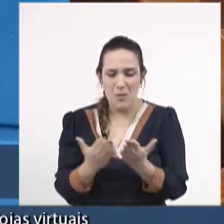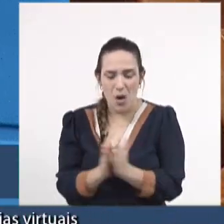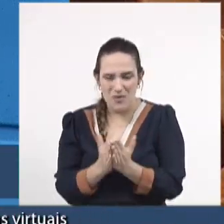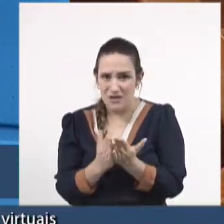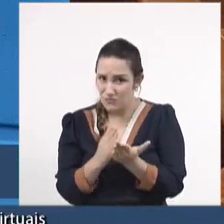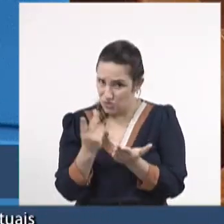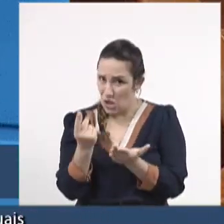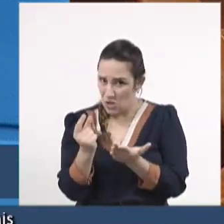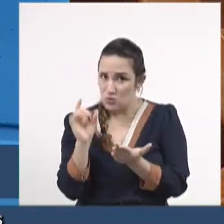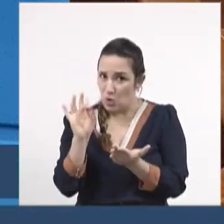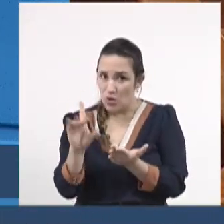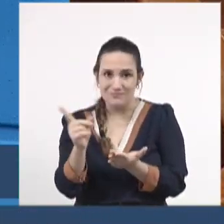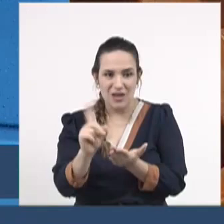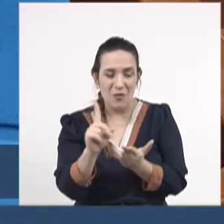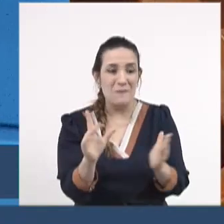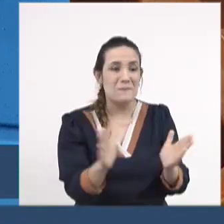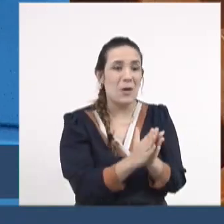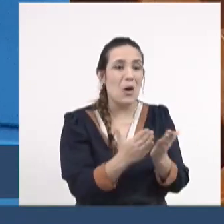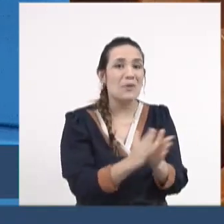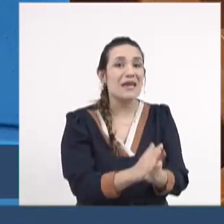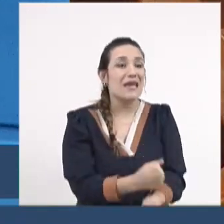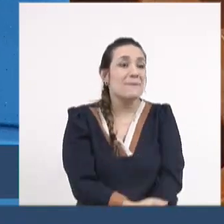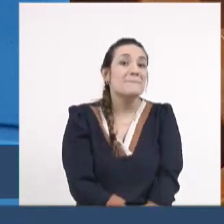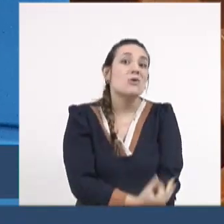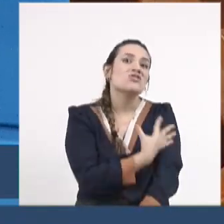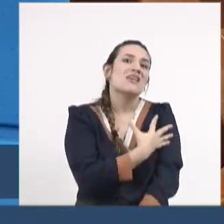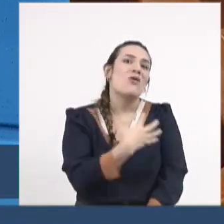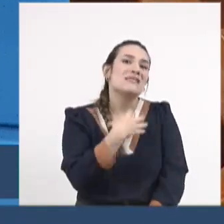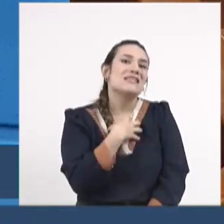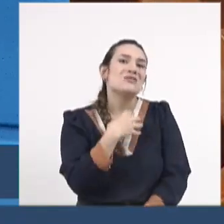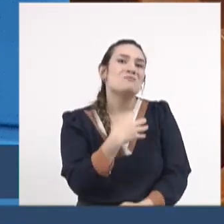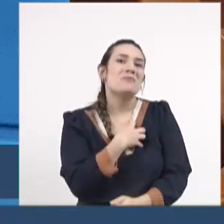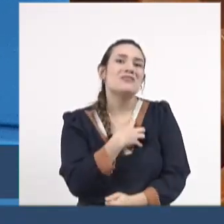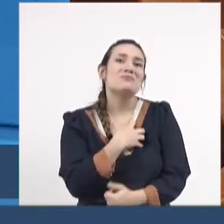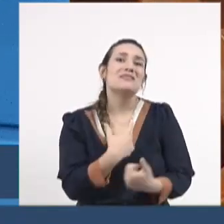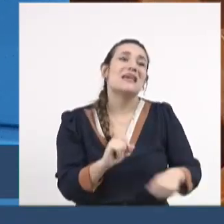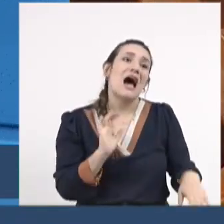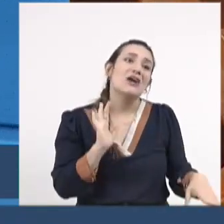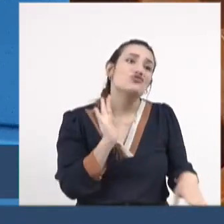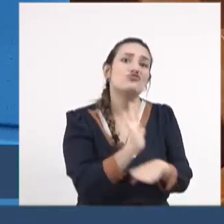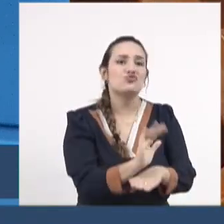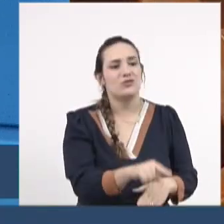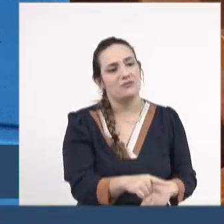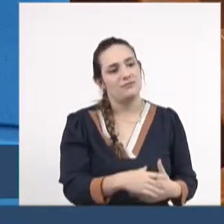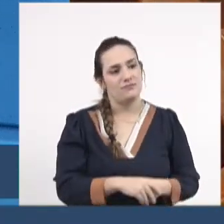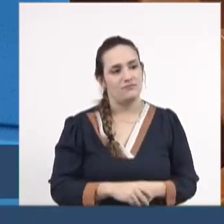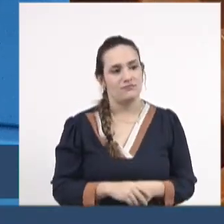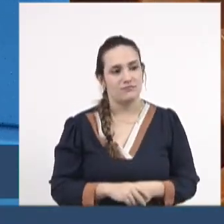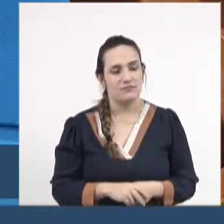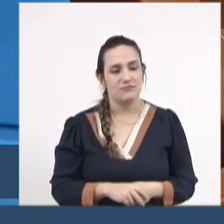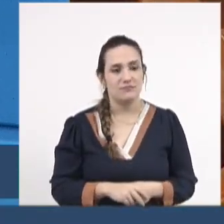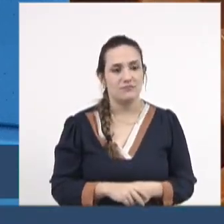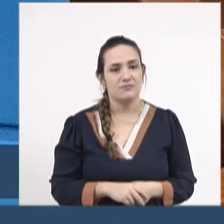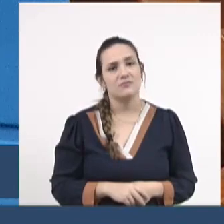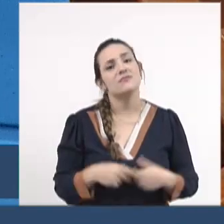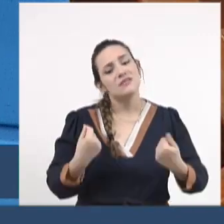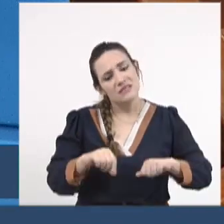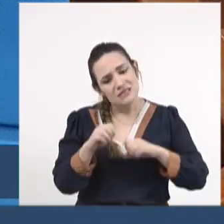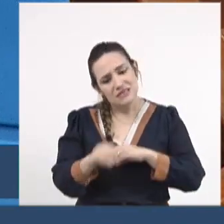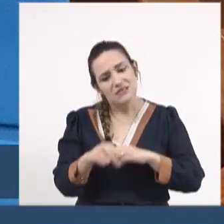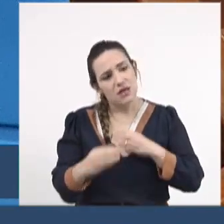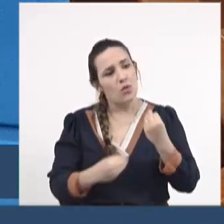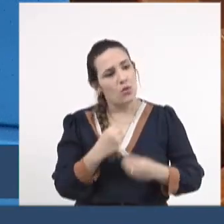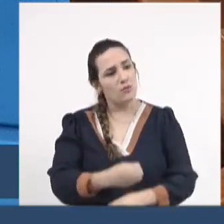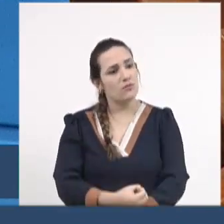pobreza material, quanto pobreza emocional. E nós precisamos ensinar que essas pessoas ensinem os seus filhos nesse